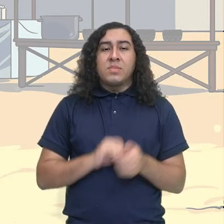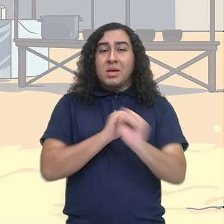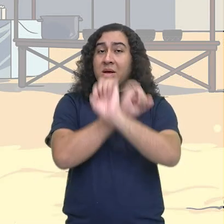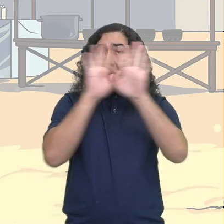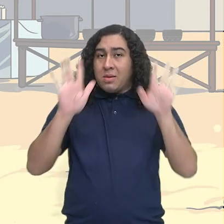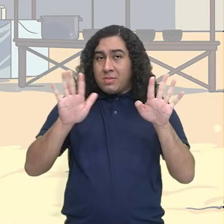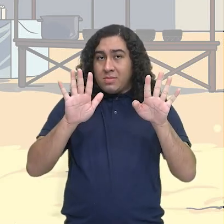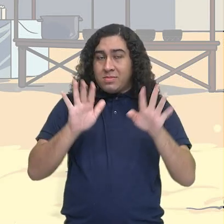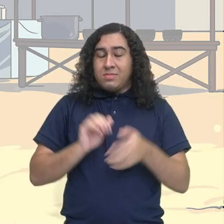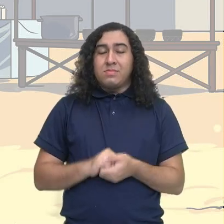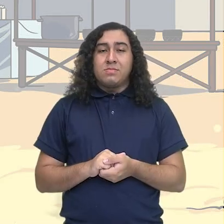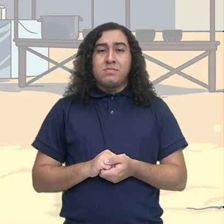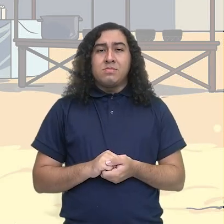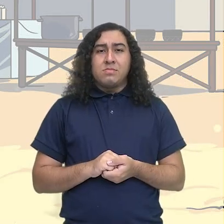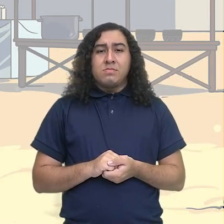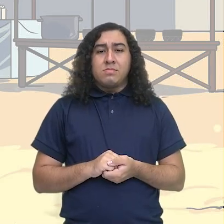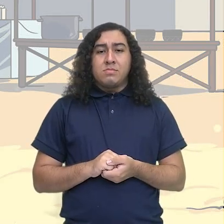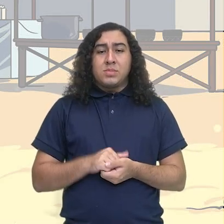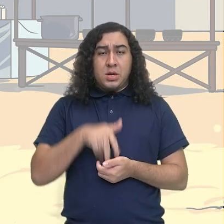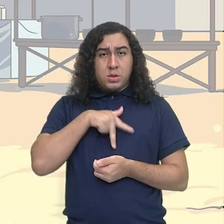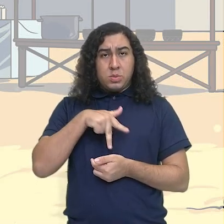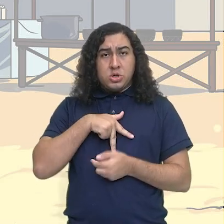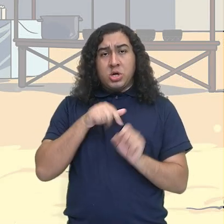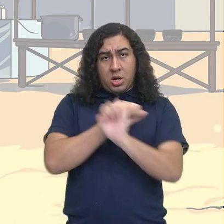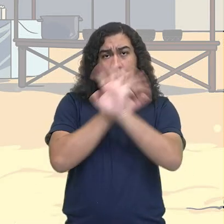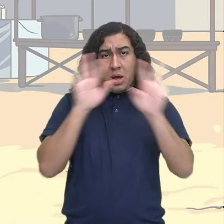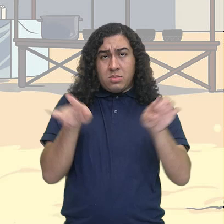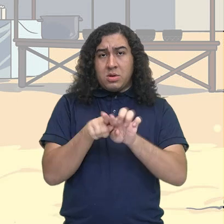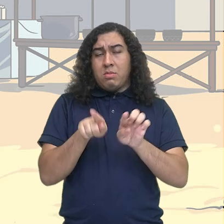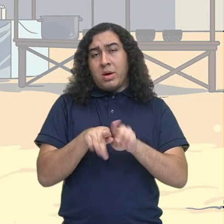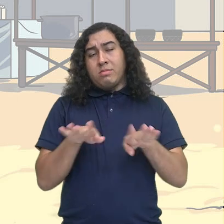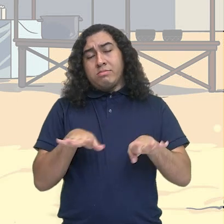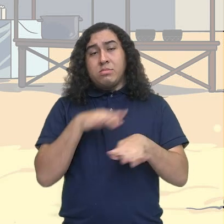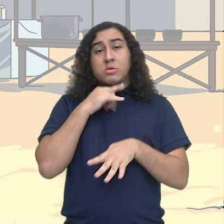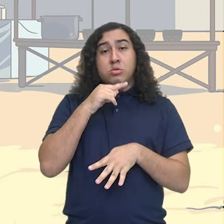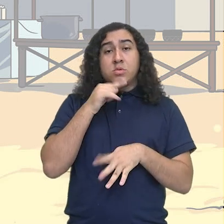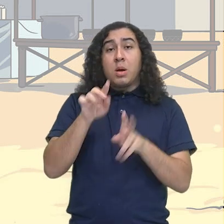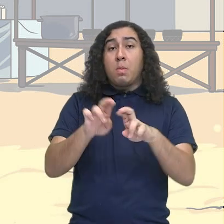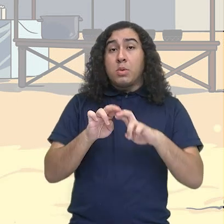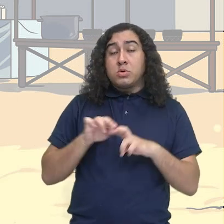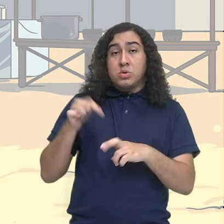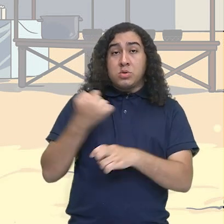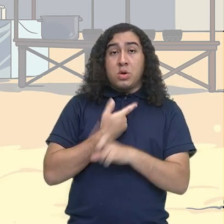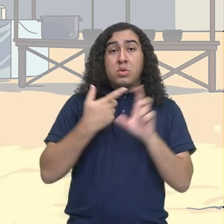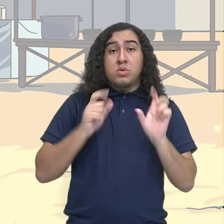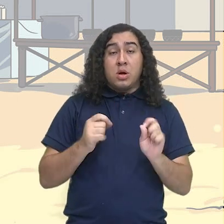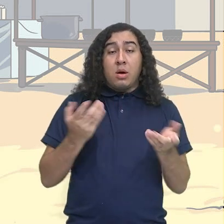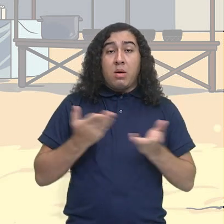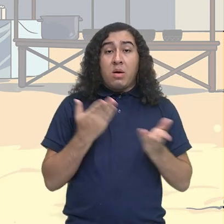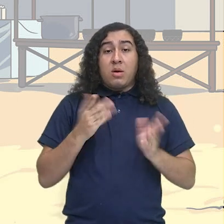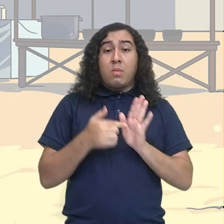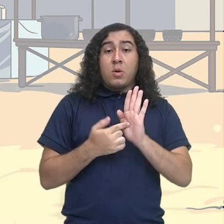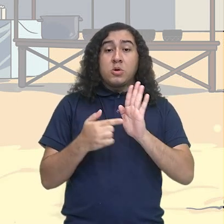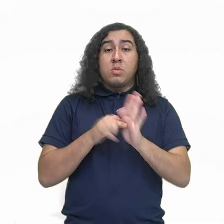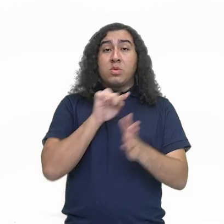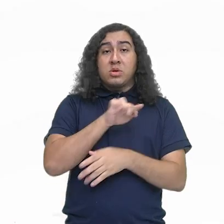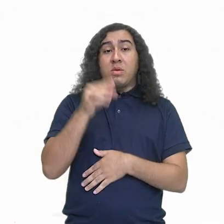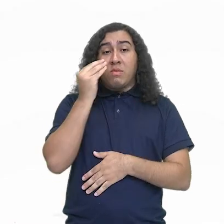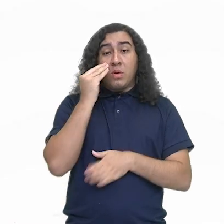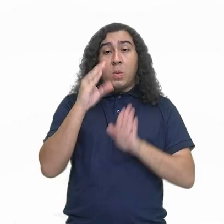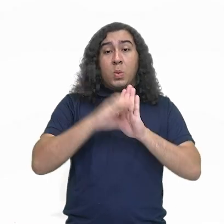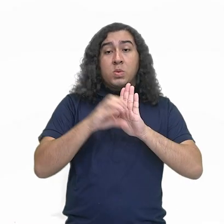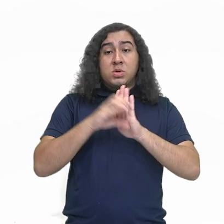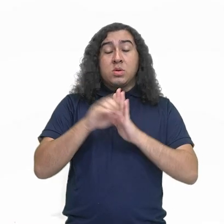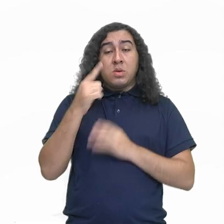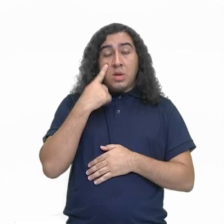claro isso? E antropologia, será que está claro? Talvez não. É por isso que nós vamos aqui trazer para vocês o conceito